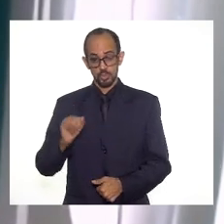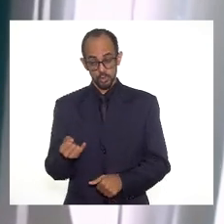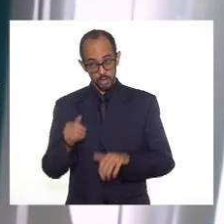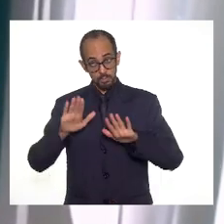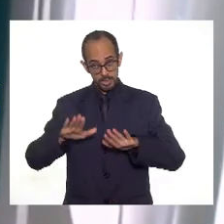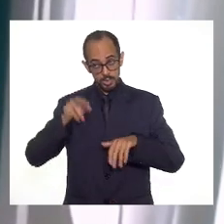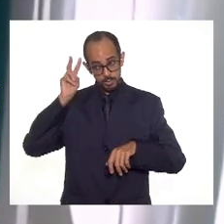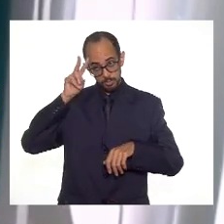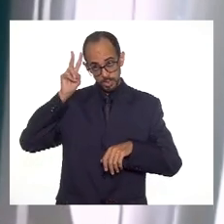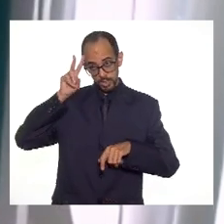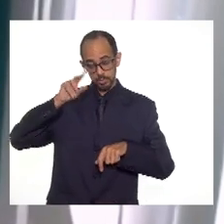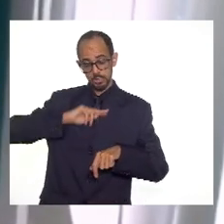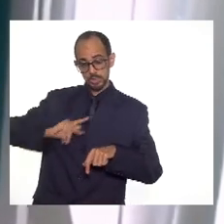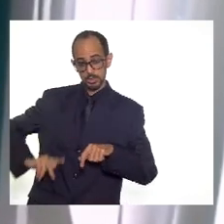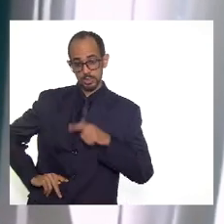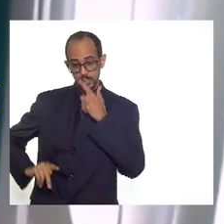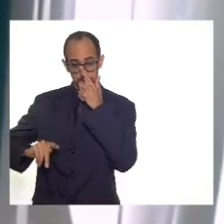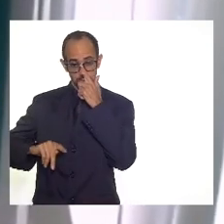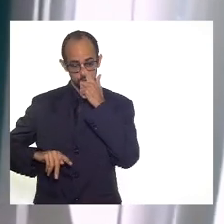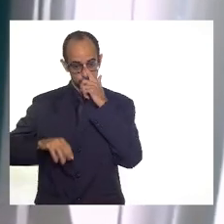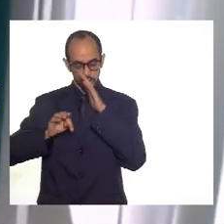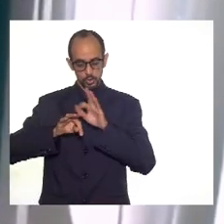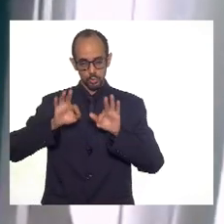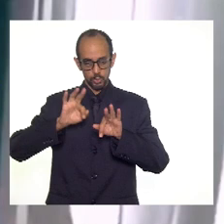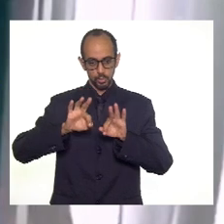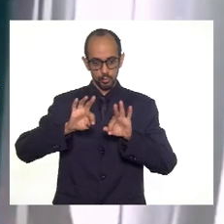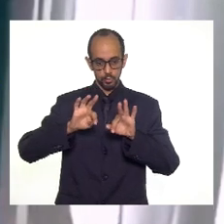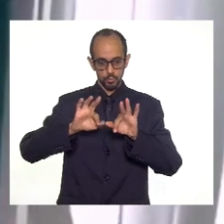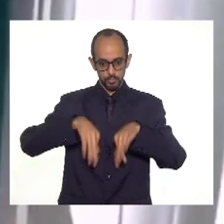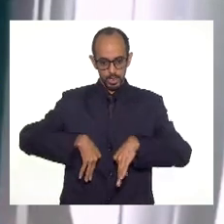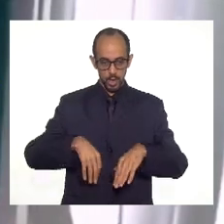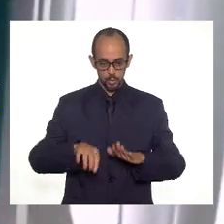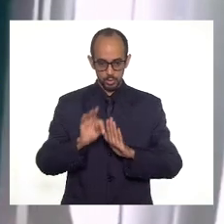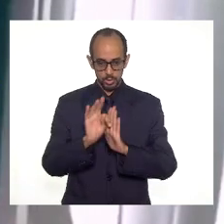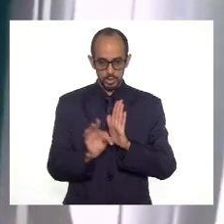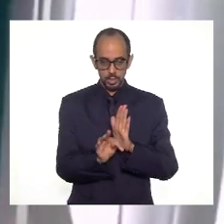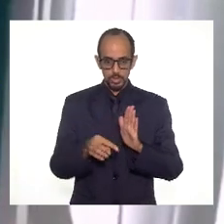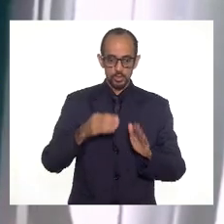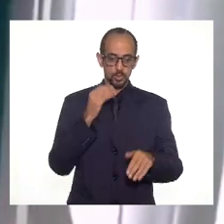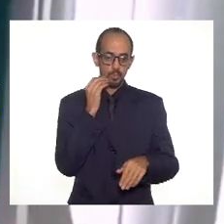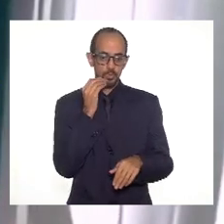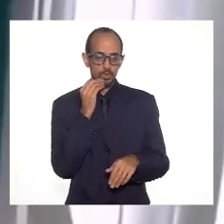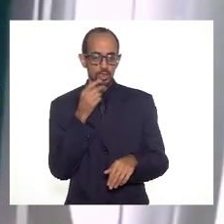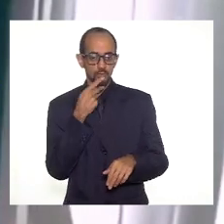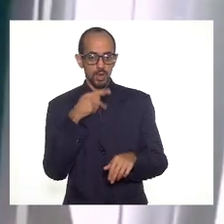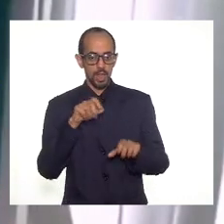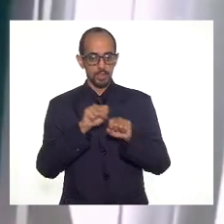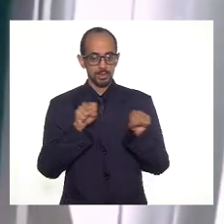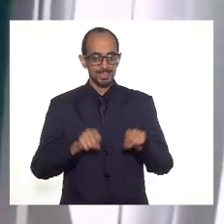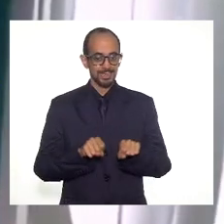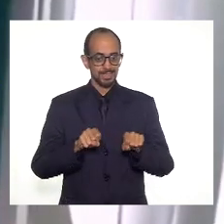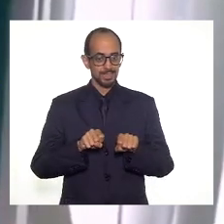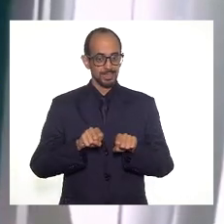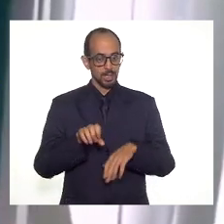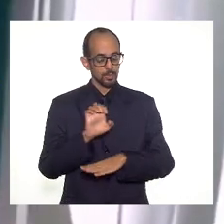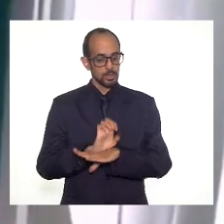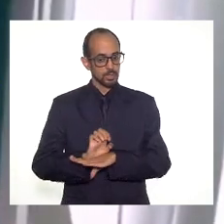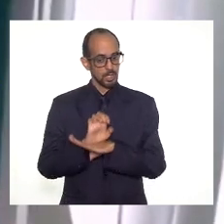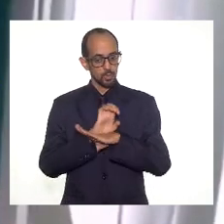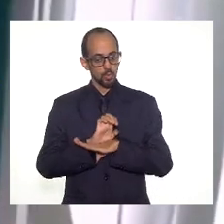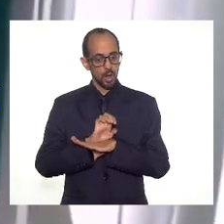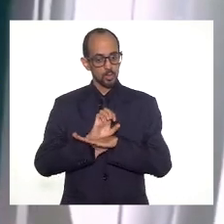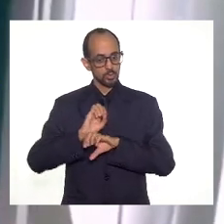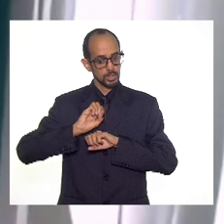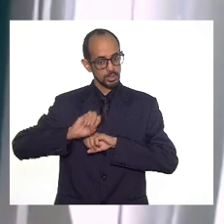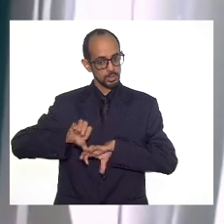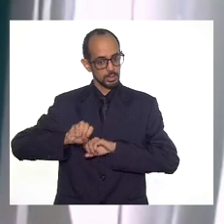Lembrando, presidente, na redação final, Márcio, podia falar de sistema estadual de ensino, que é o que diz a legislação.